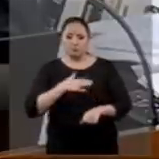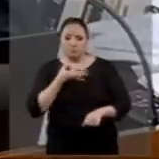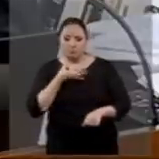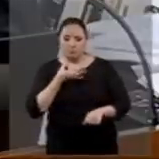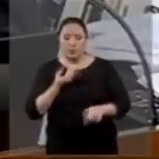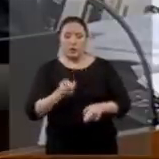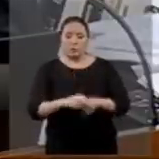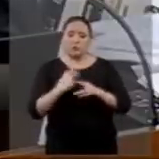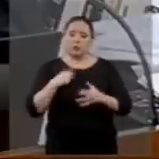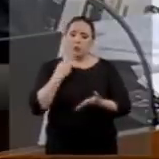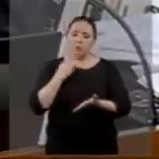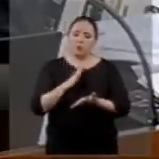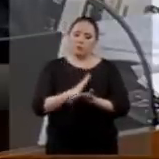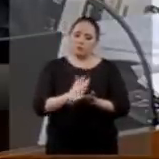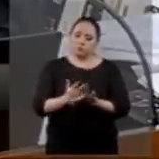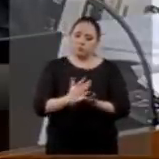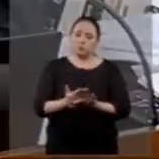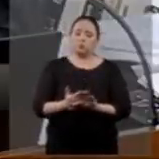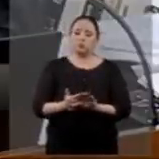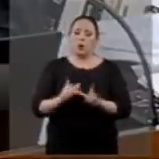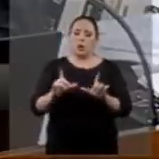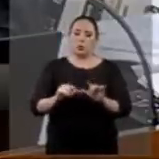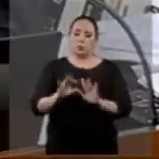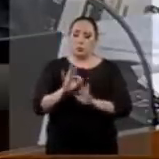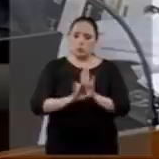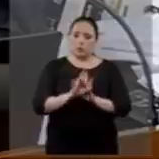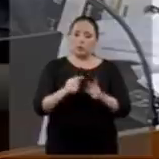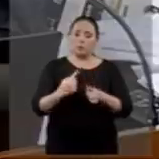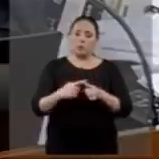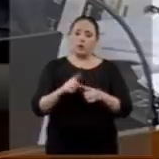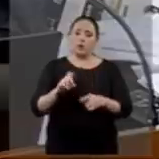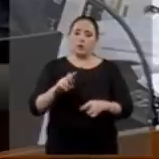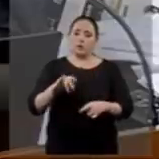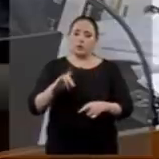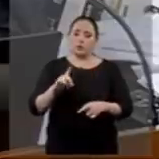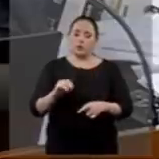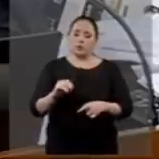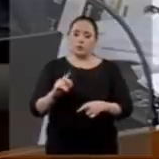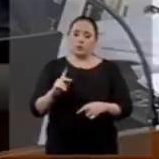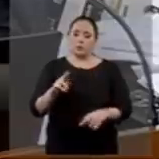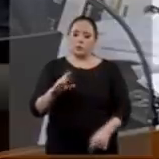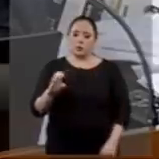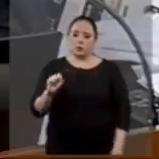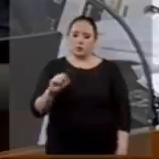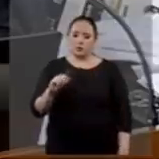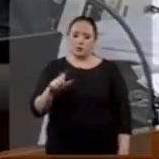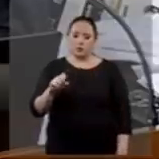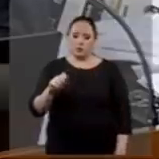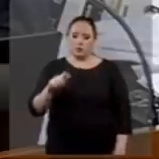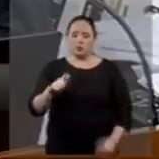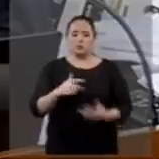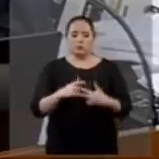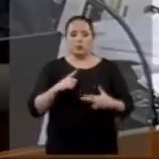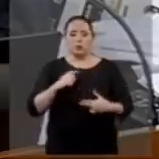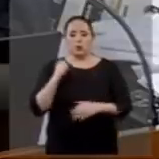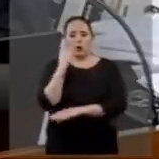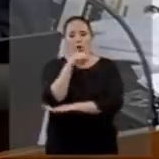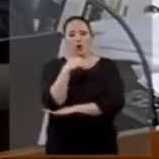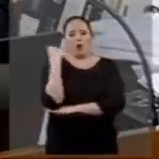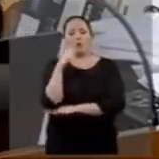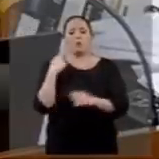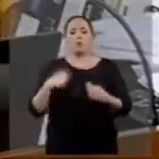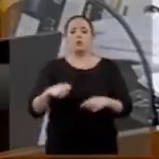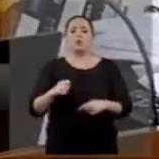declaro parcialmente com redução de texto, que dentro do devido processo legal aqui, uma sanção tão grave deve permitir o